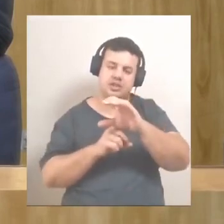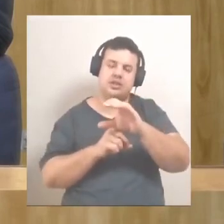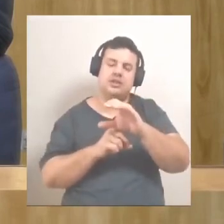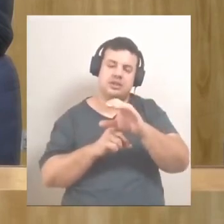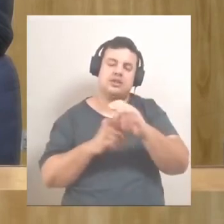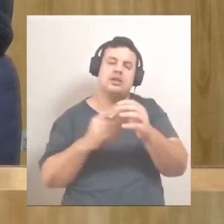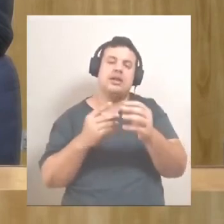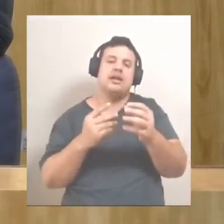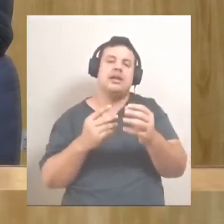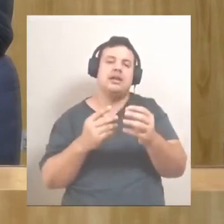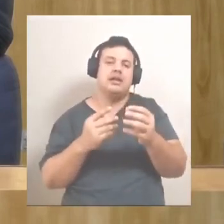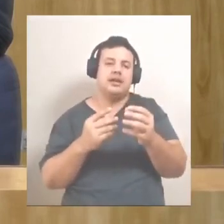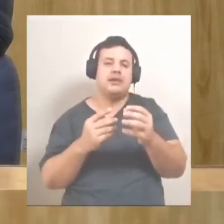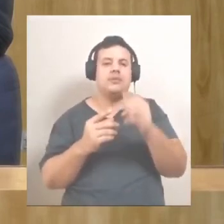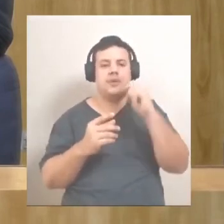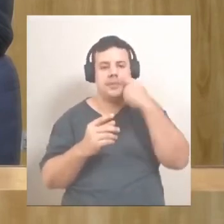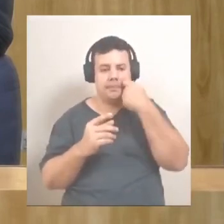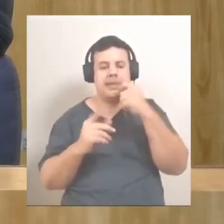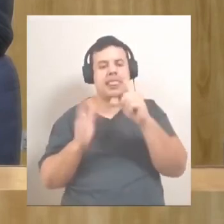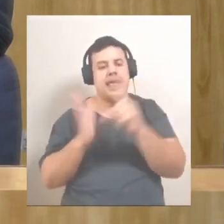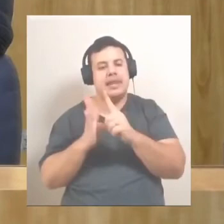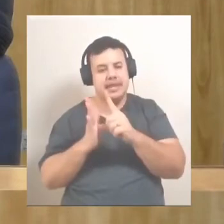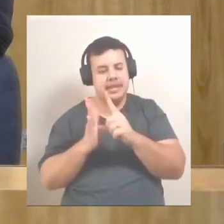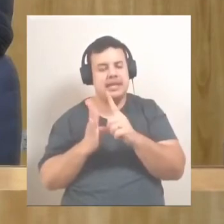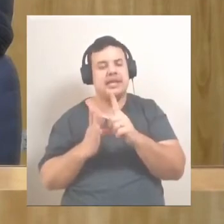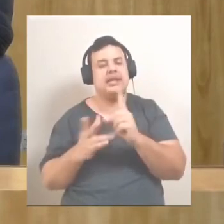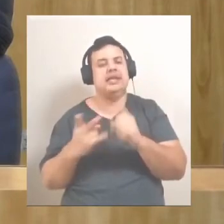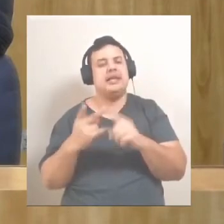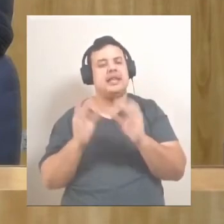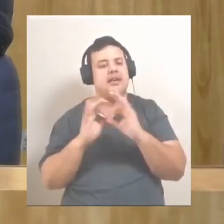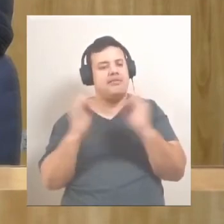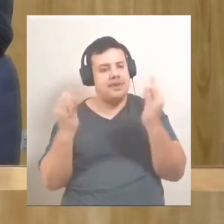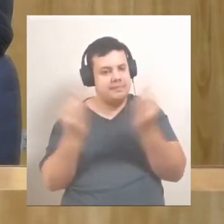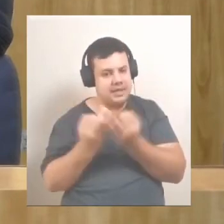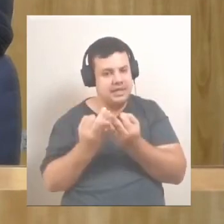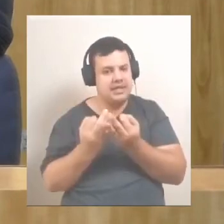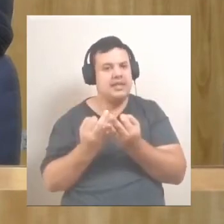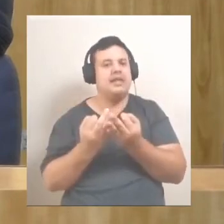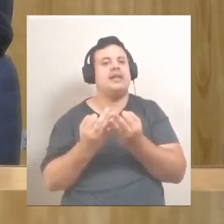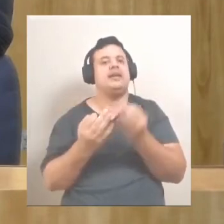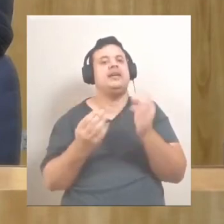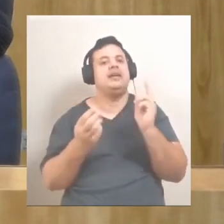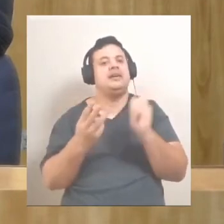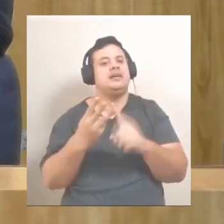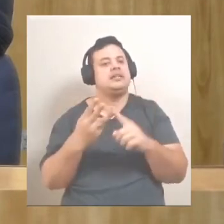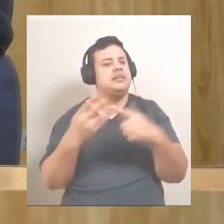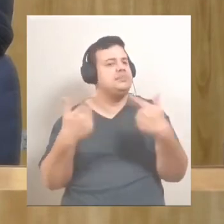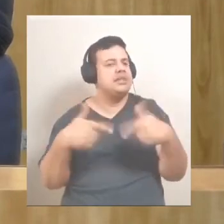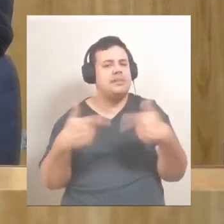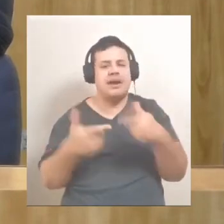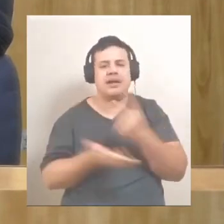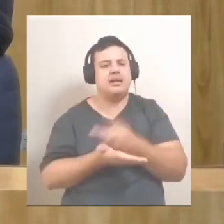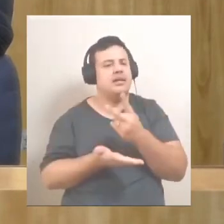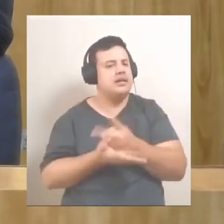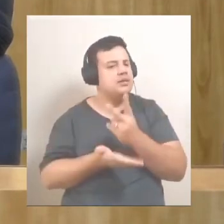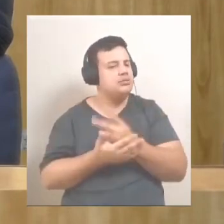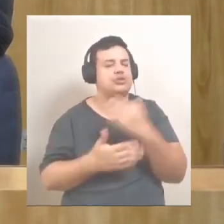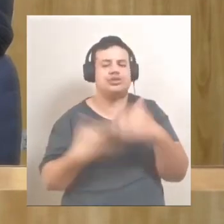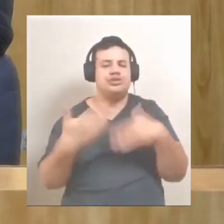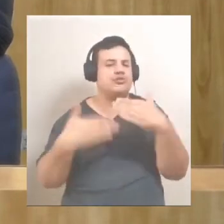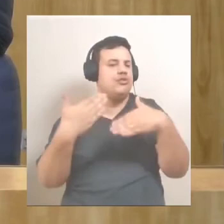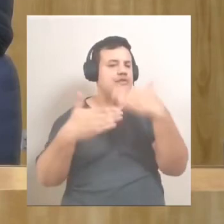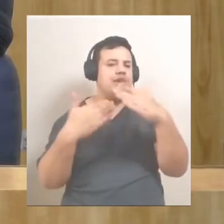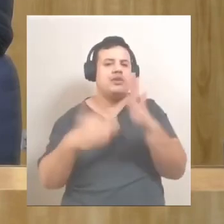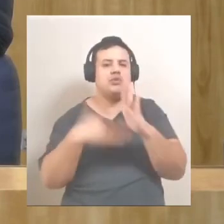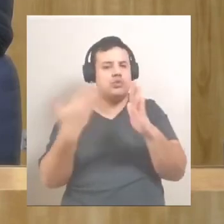através da padaria, através da família, que vem sempre prestando um serviço e que vem desenvolvendo isso